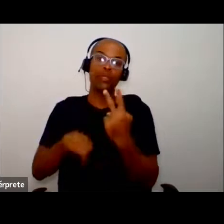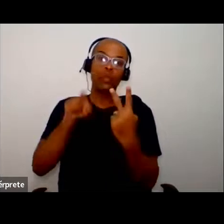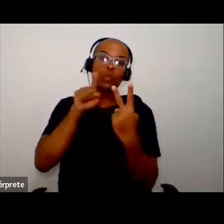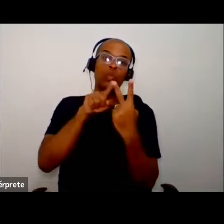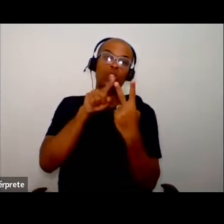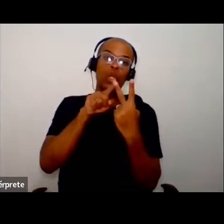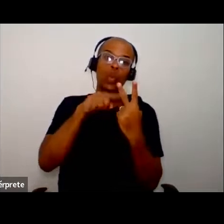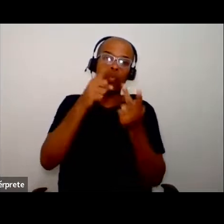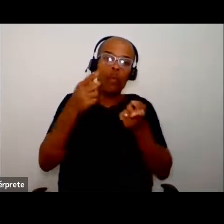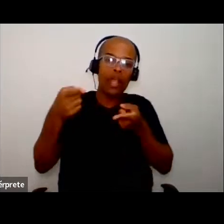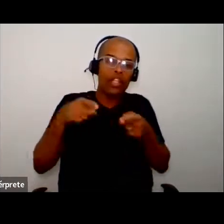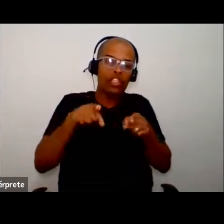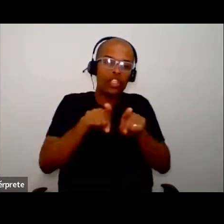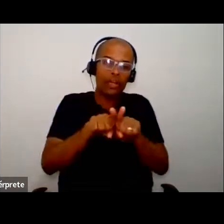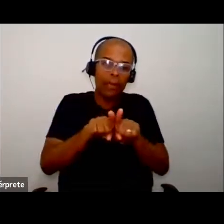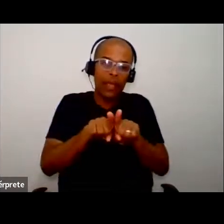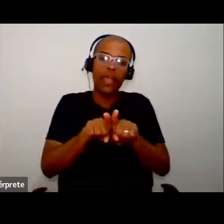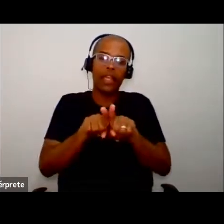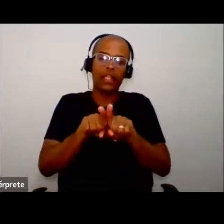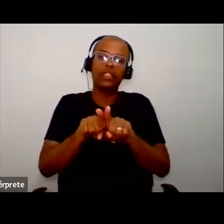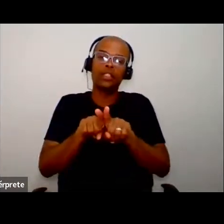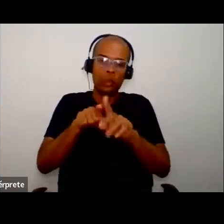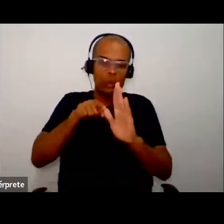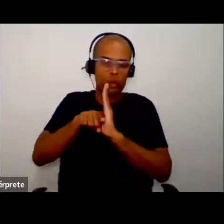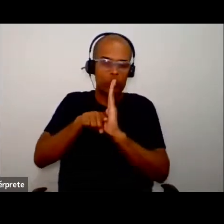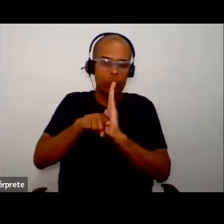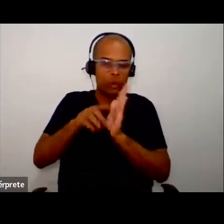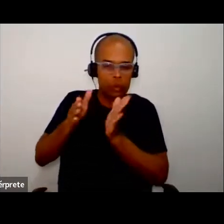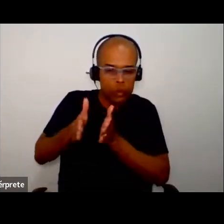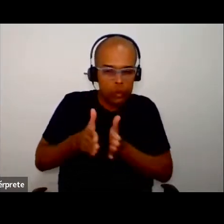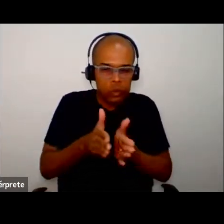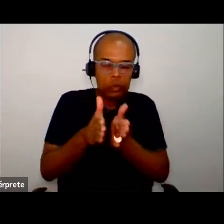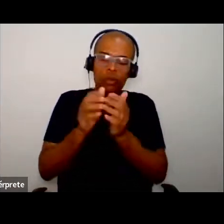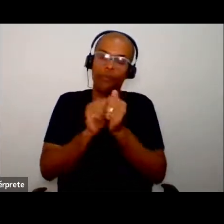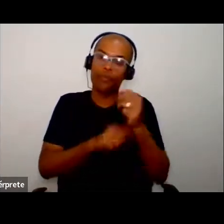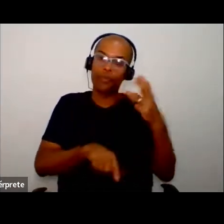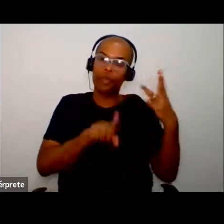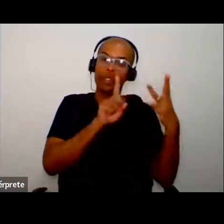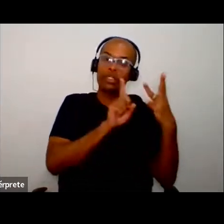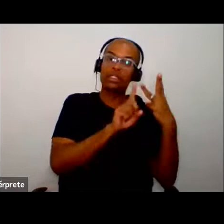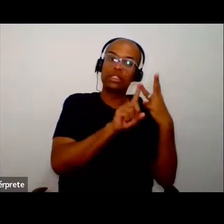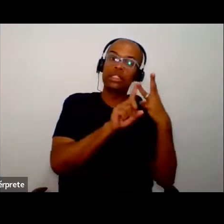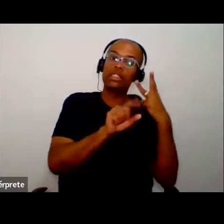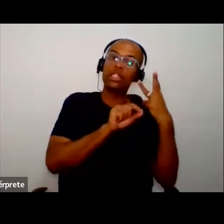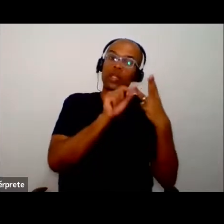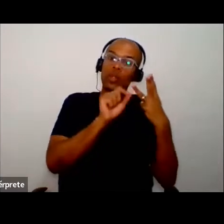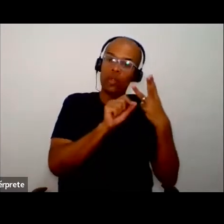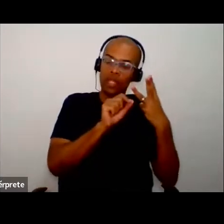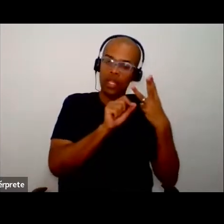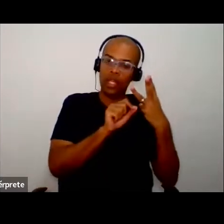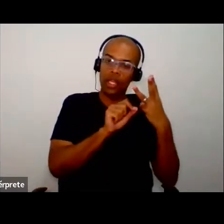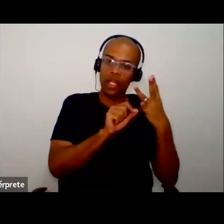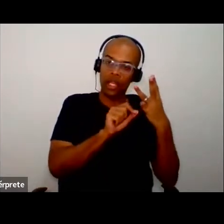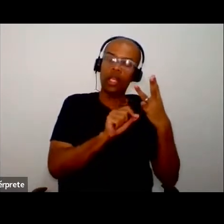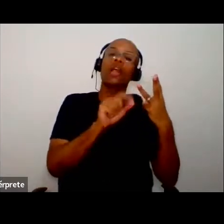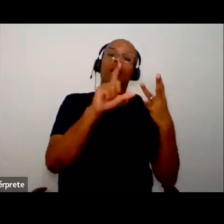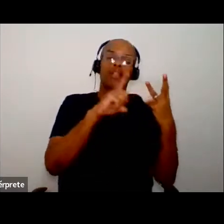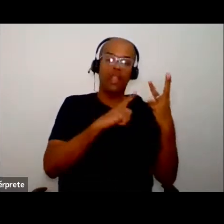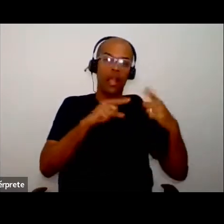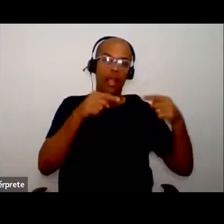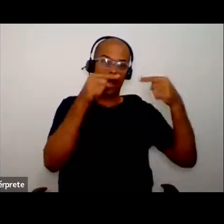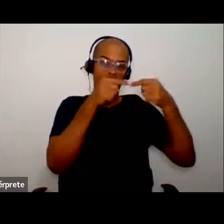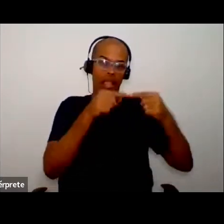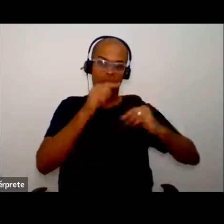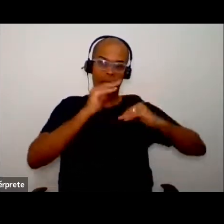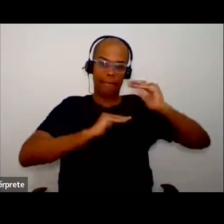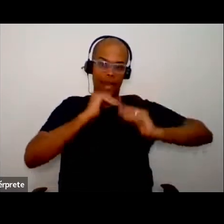com engajamento, imersão, emersão e inserção, e no terceiro com agência, colocando em prática. Aliás,